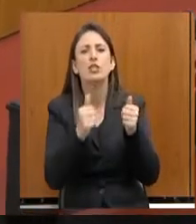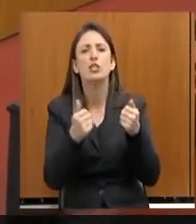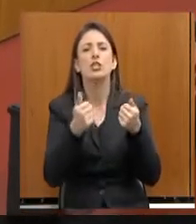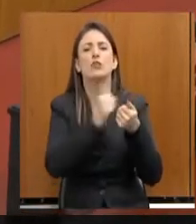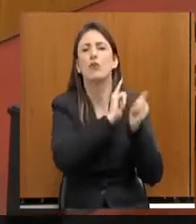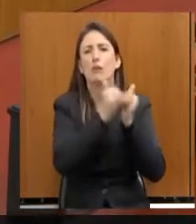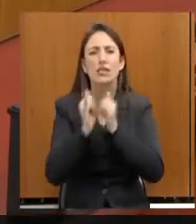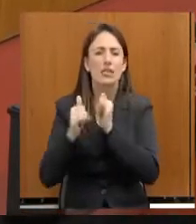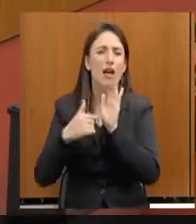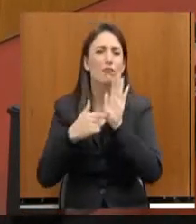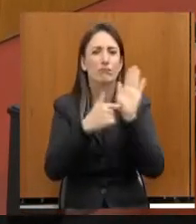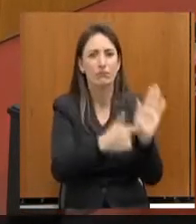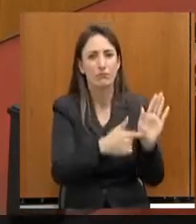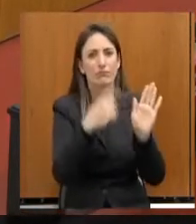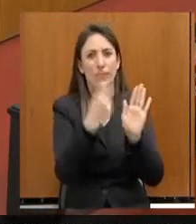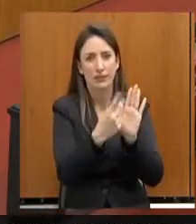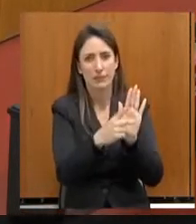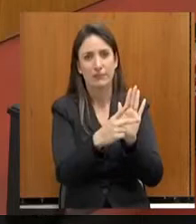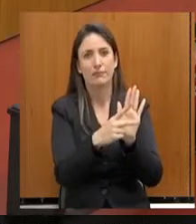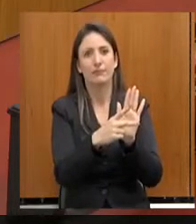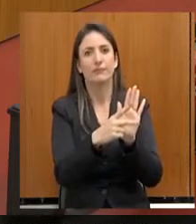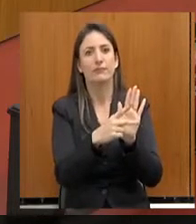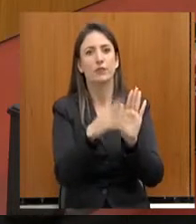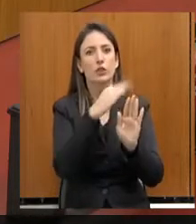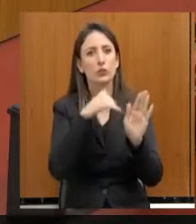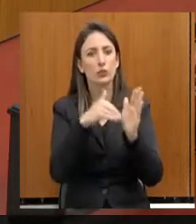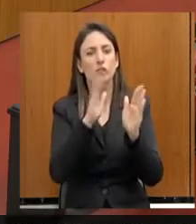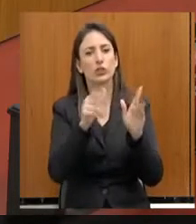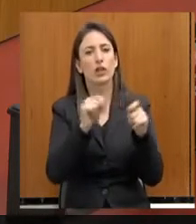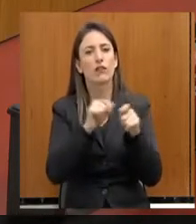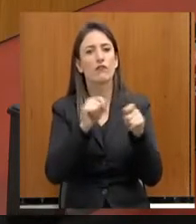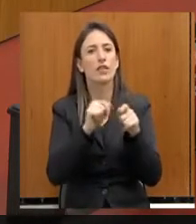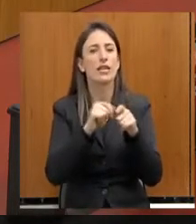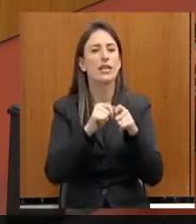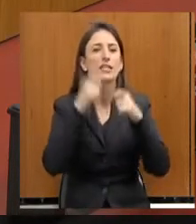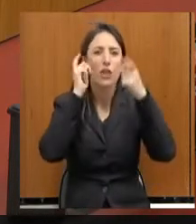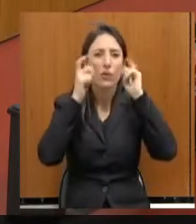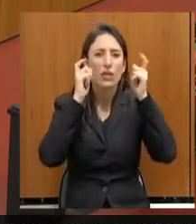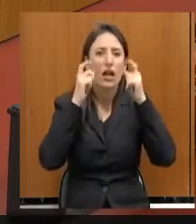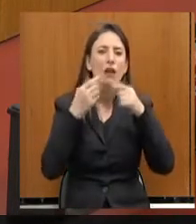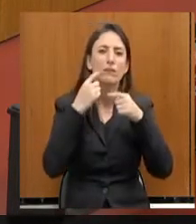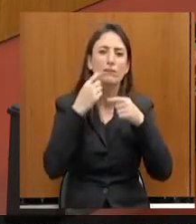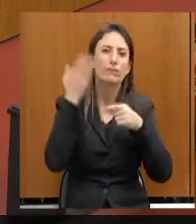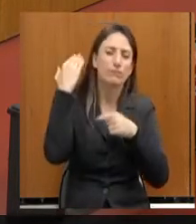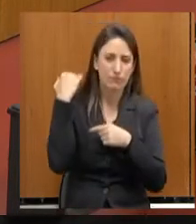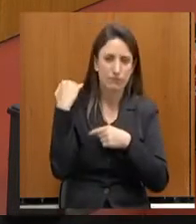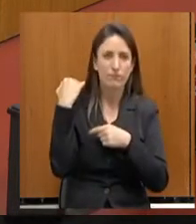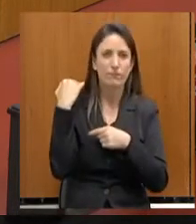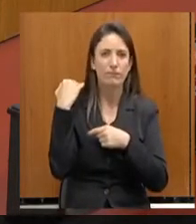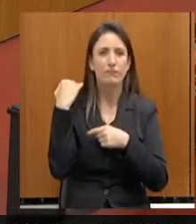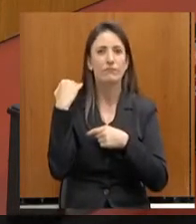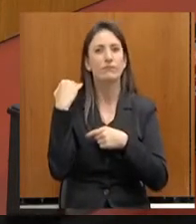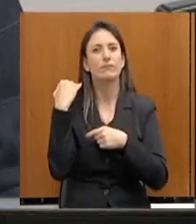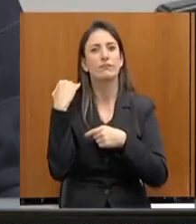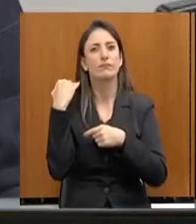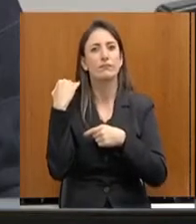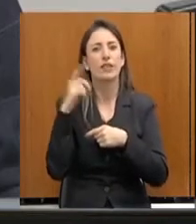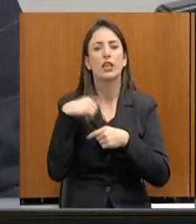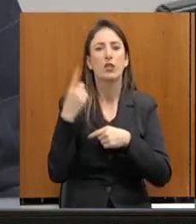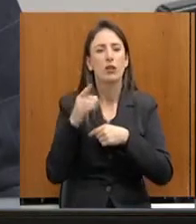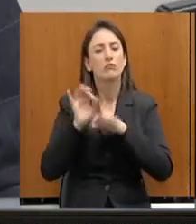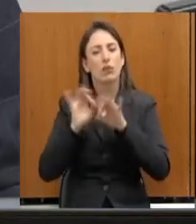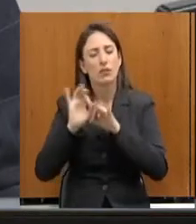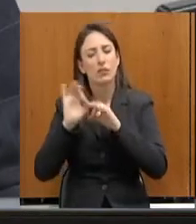é realizado no último na última reunião desta comissão que ficou para que nós